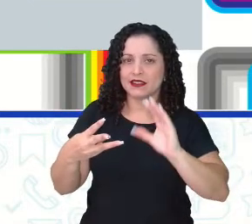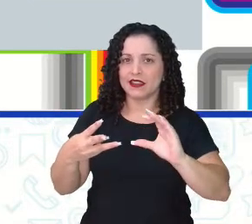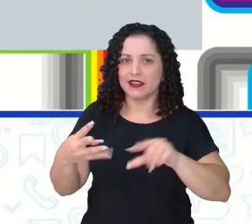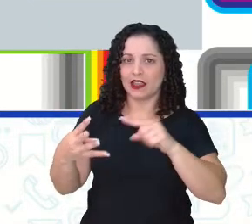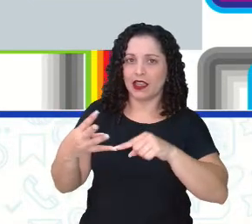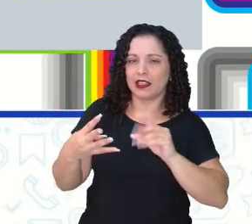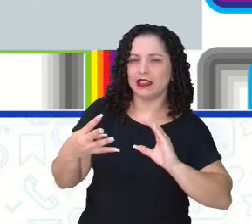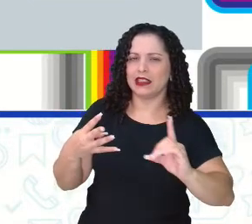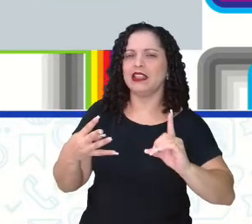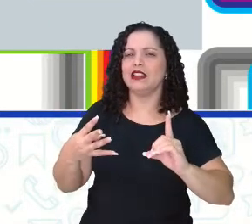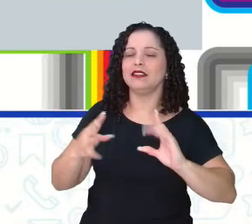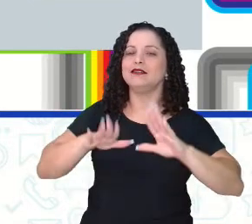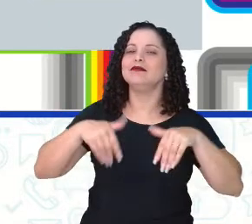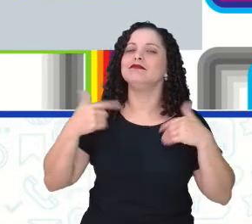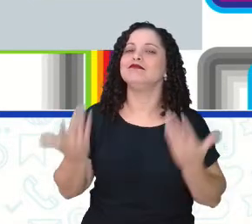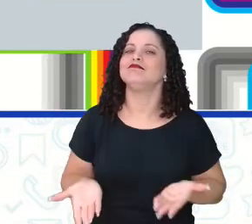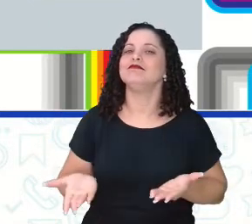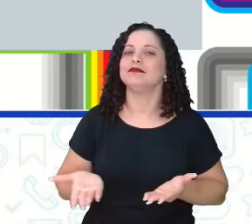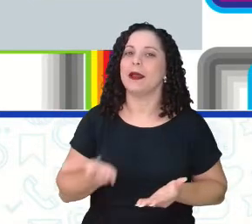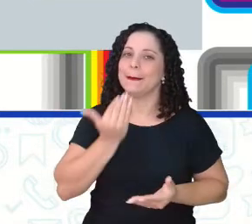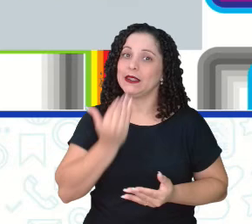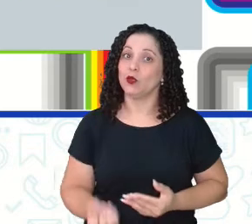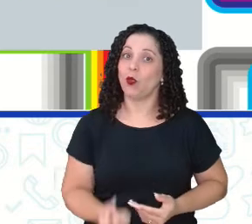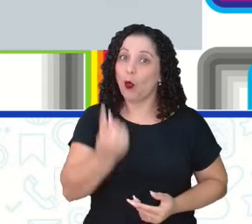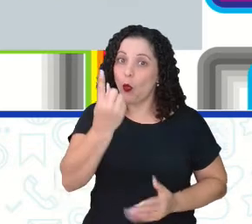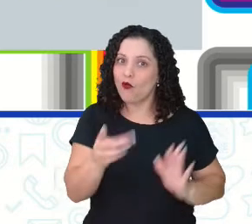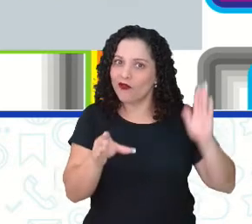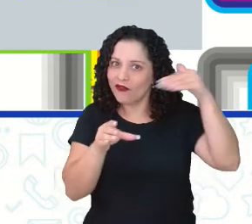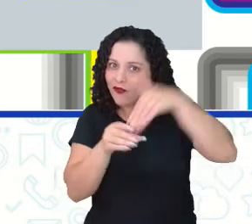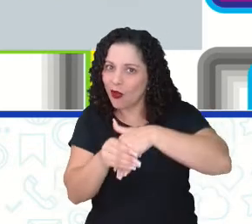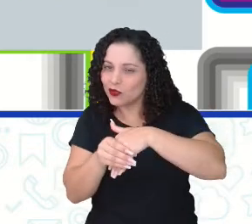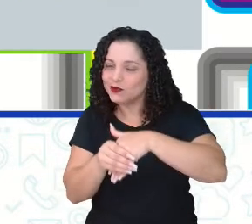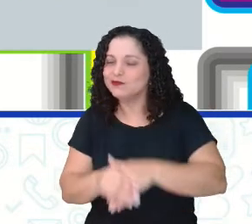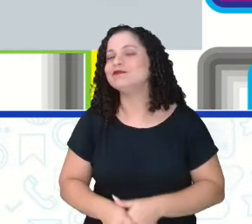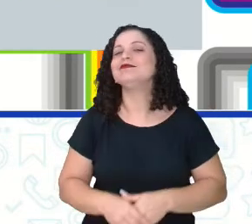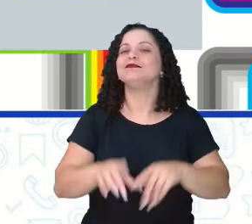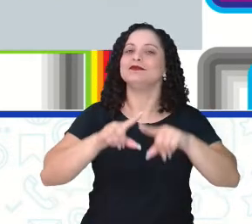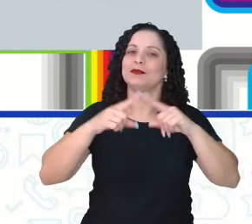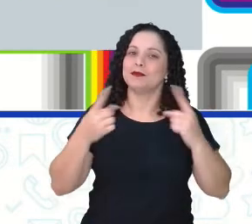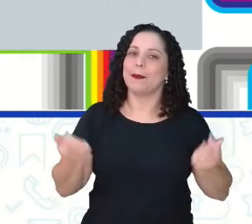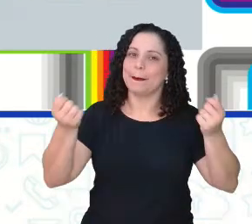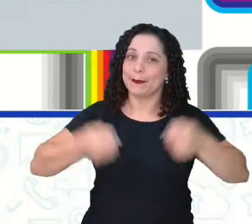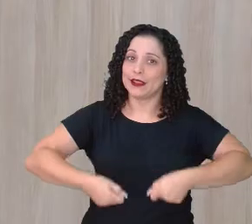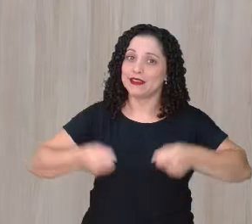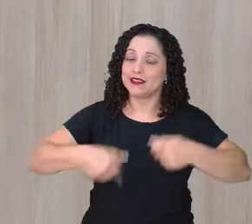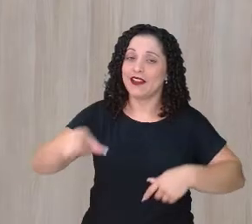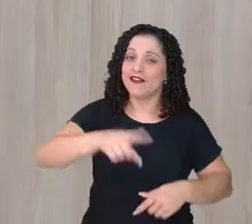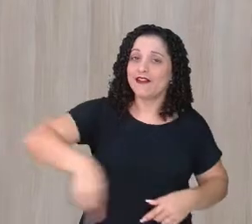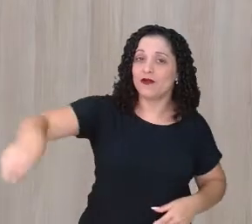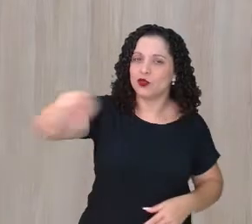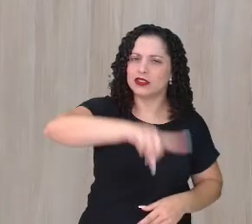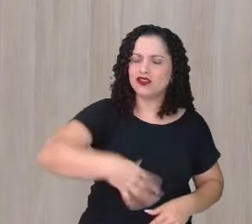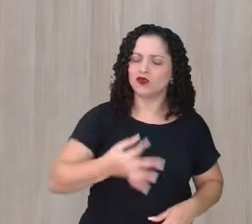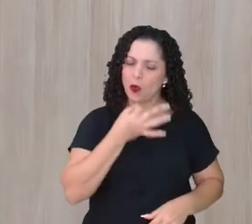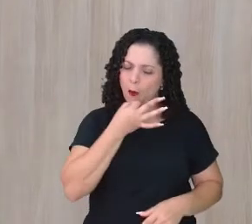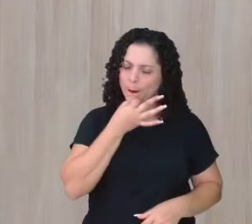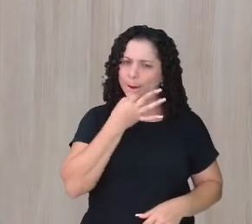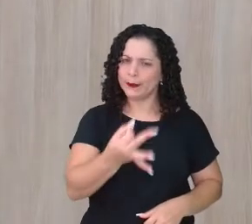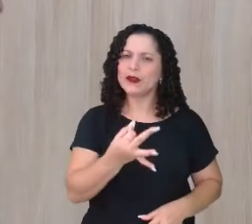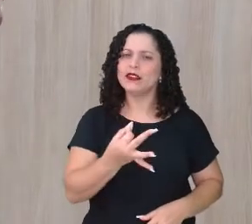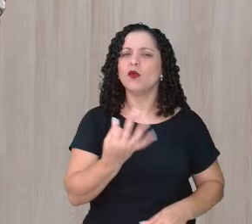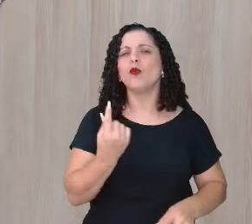ou biosfera. Eu estou pedindo um voto. Agora, para ter um voto, é preciso que vocês tenham um argumento,